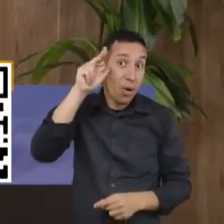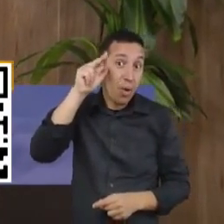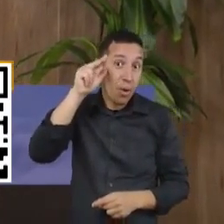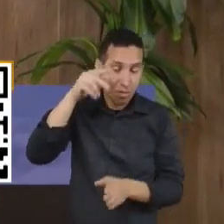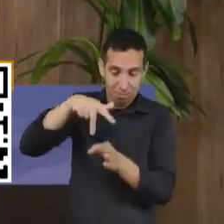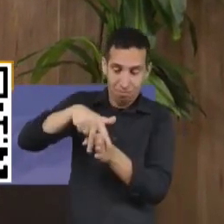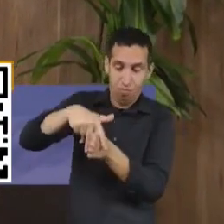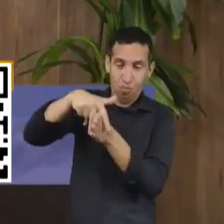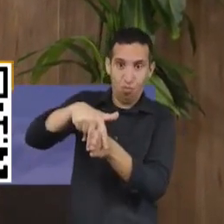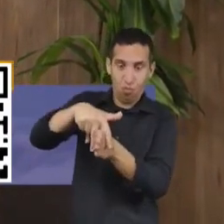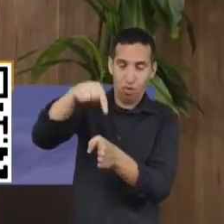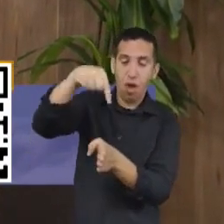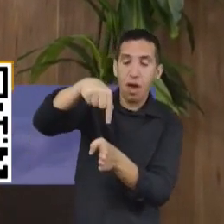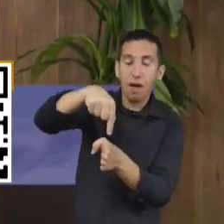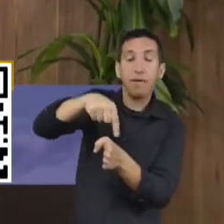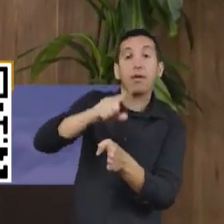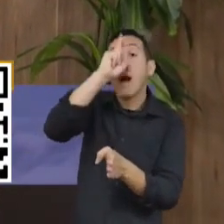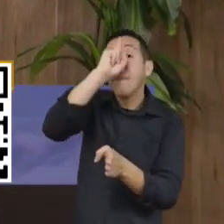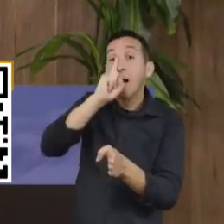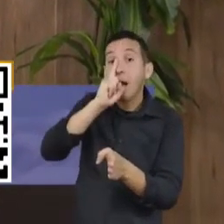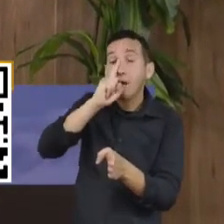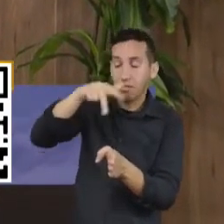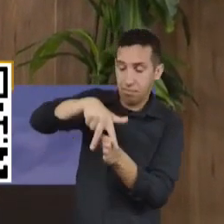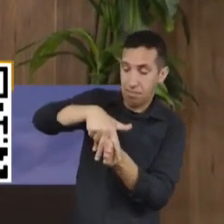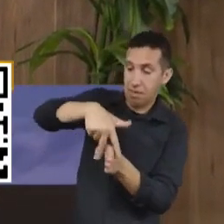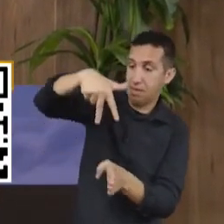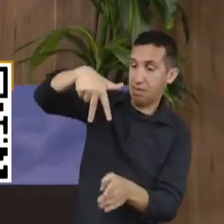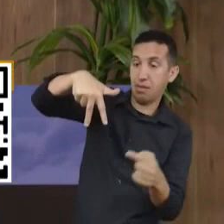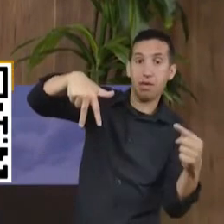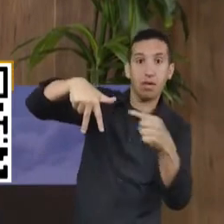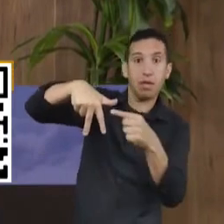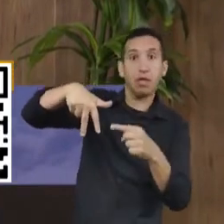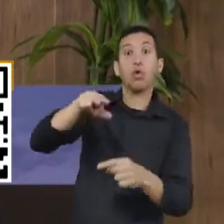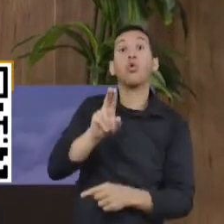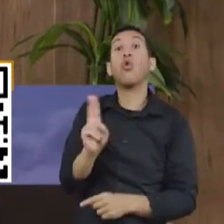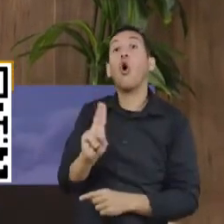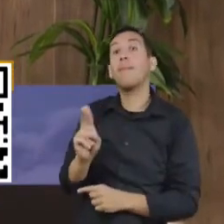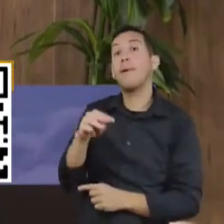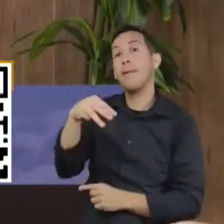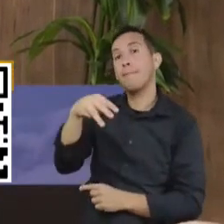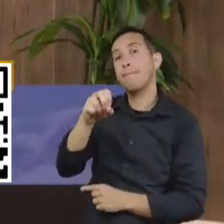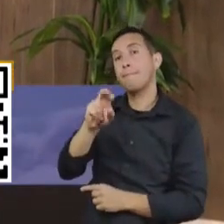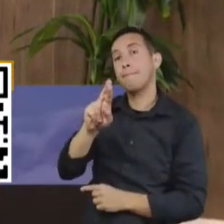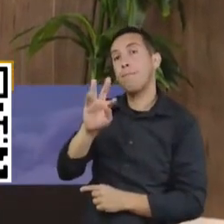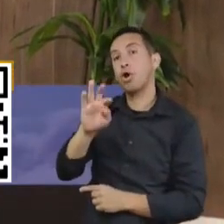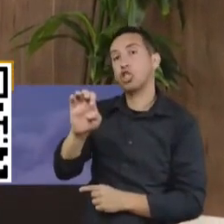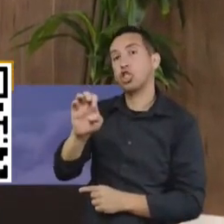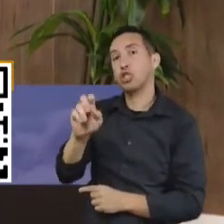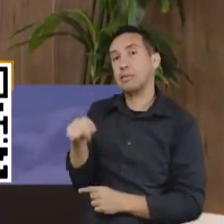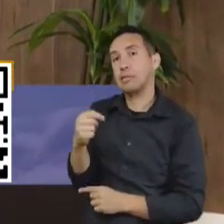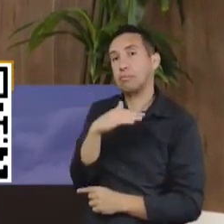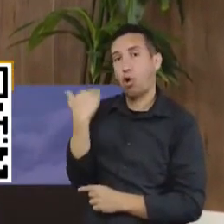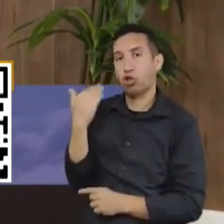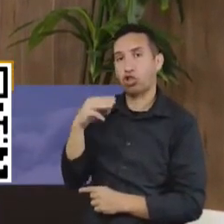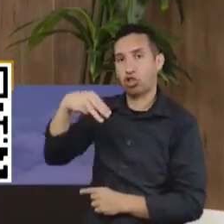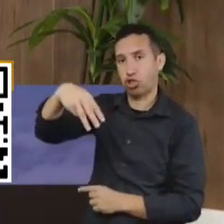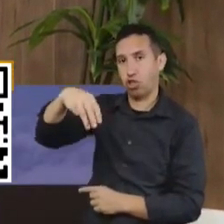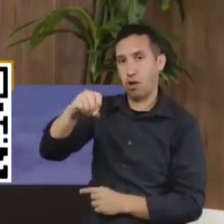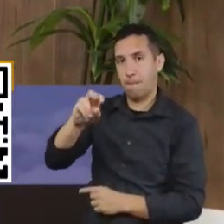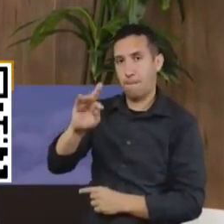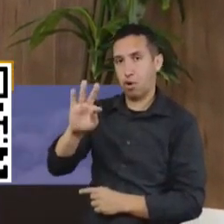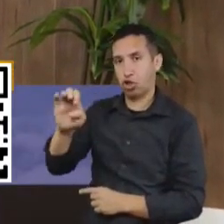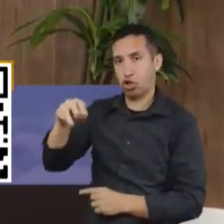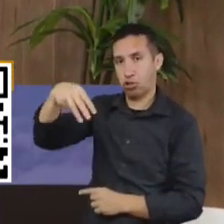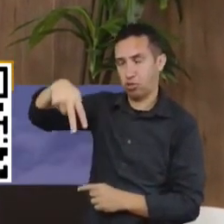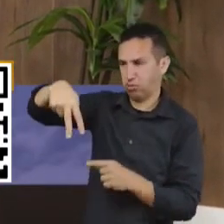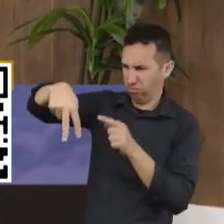o cavalo amarelo e diz que o seu Cavaleiro chamava morte morte então esse cavalo amarelo